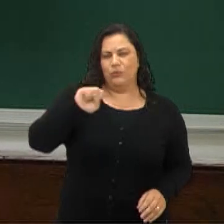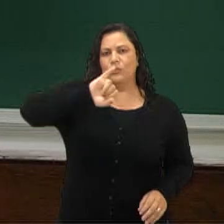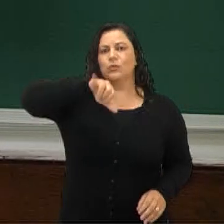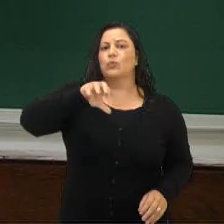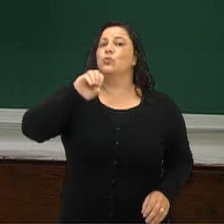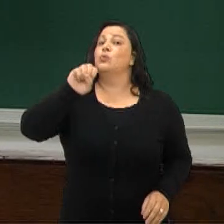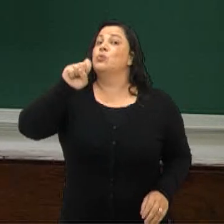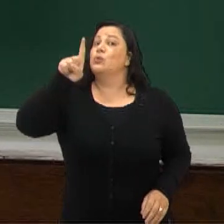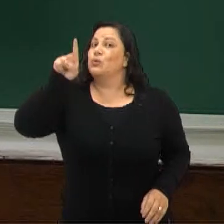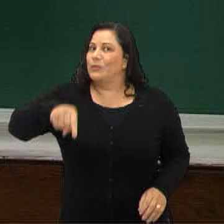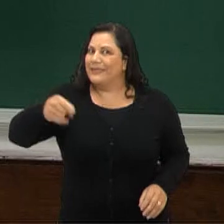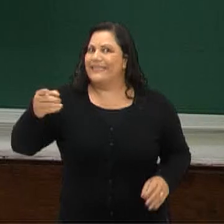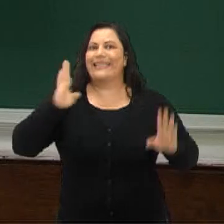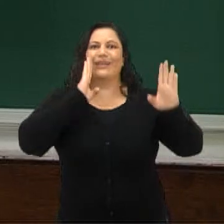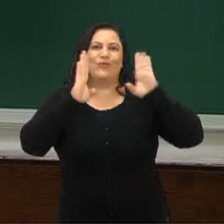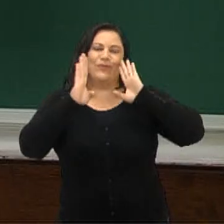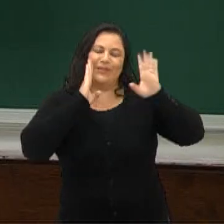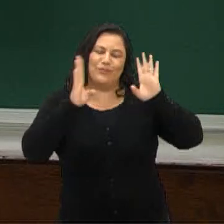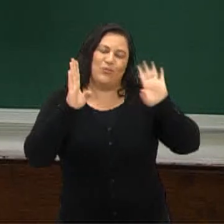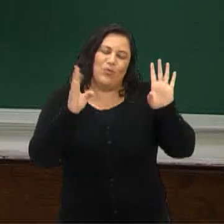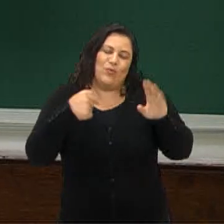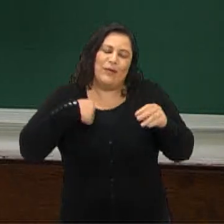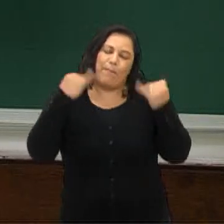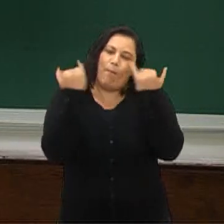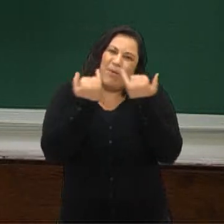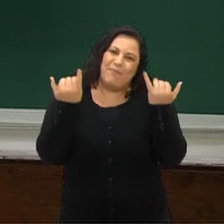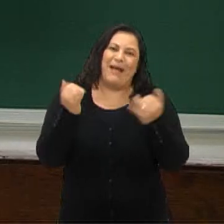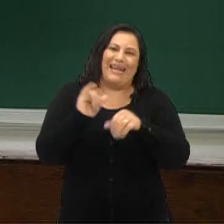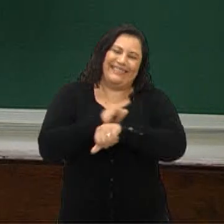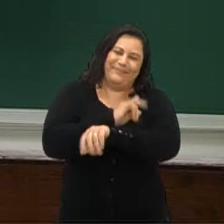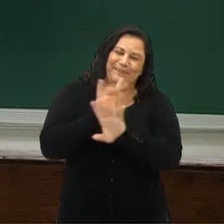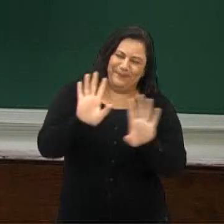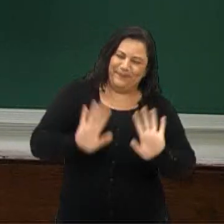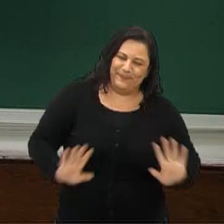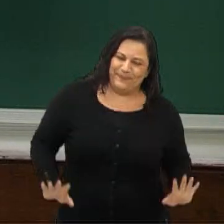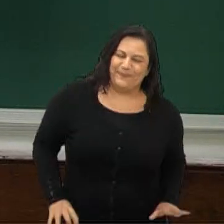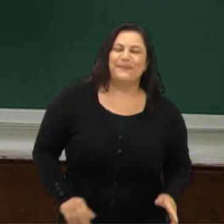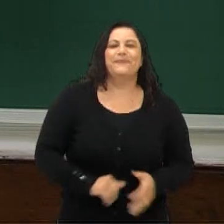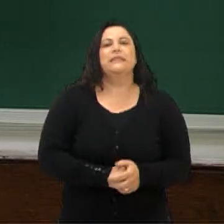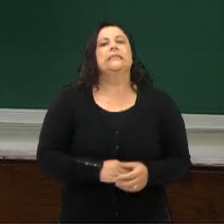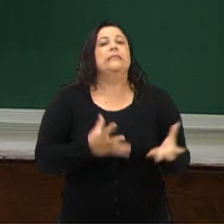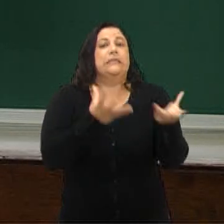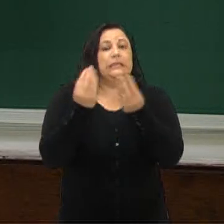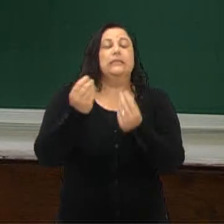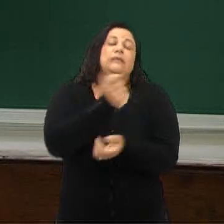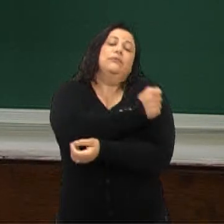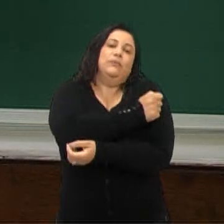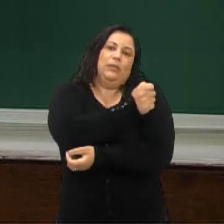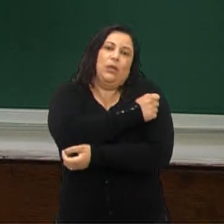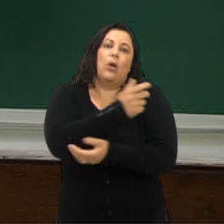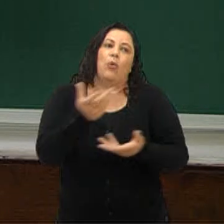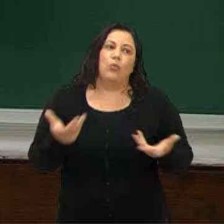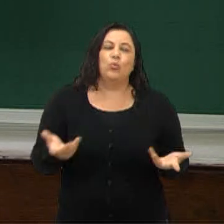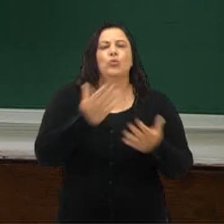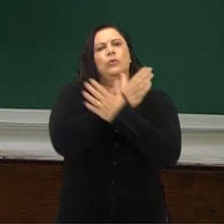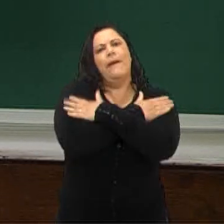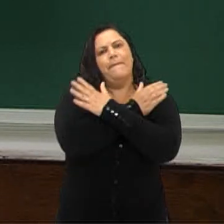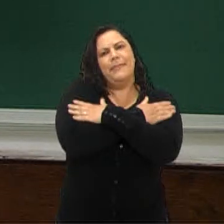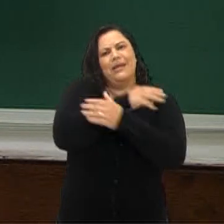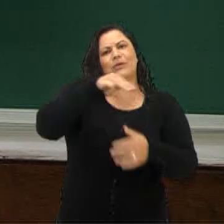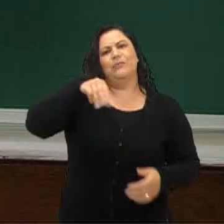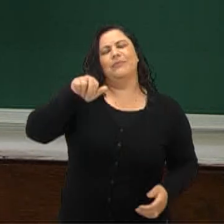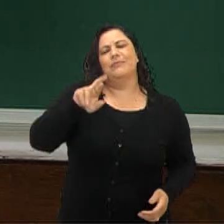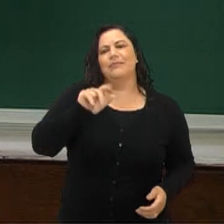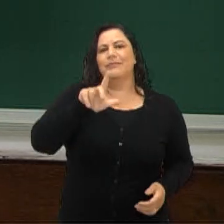bem magra, assim como eu lá, só na televisão sou gordo, tá? E procura lá, tem um monte de aluno, tá? Só dar um abraço para a Marcela, essa semana